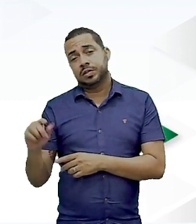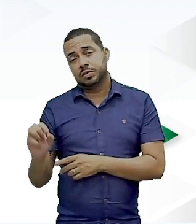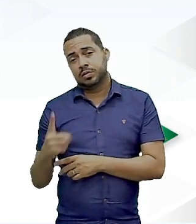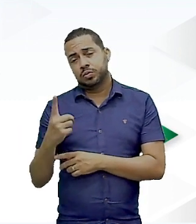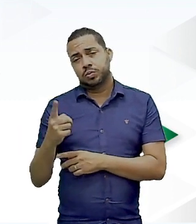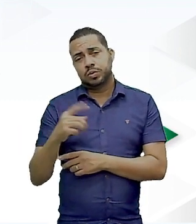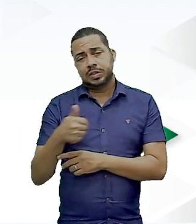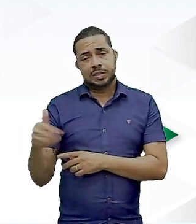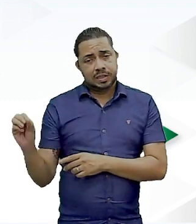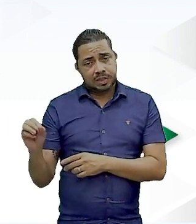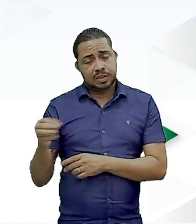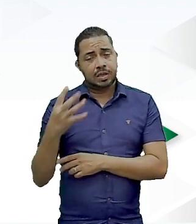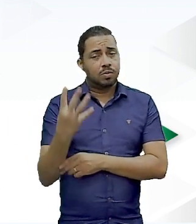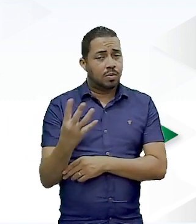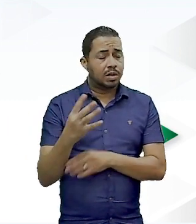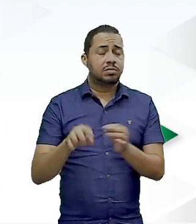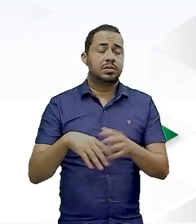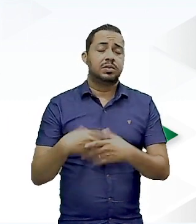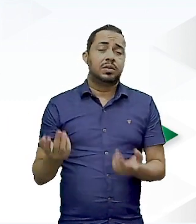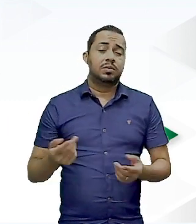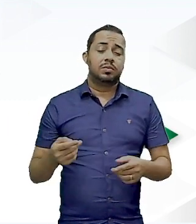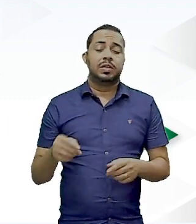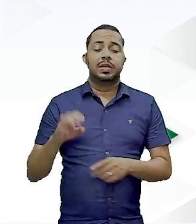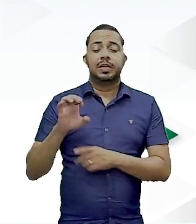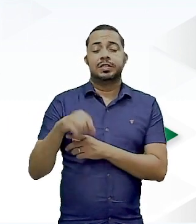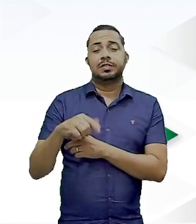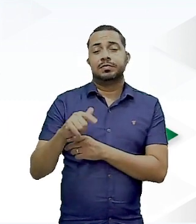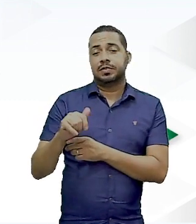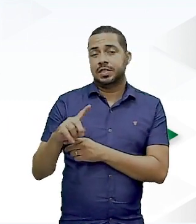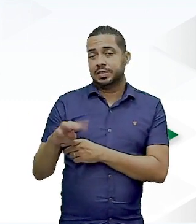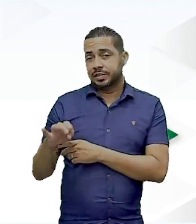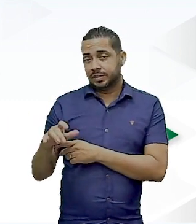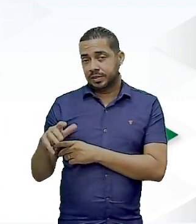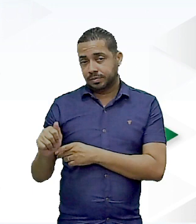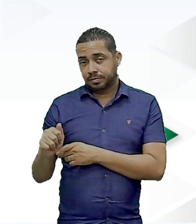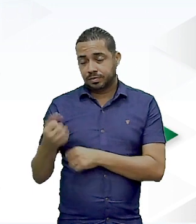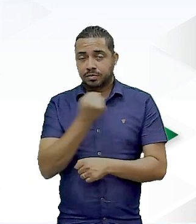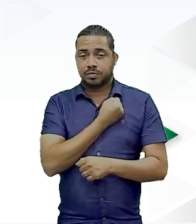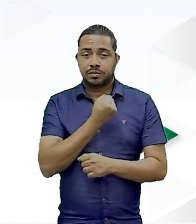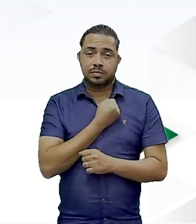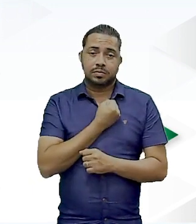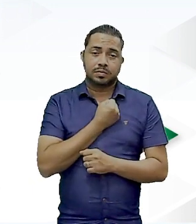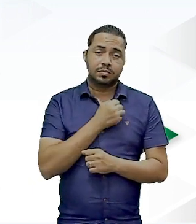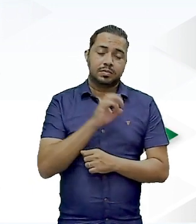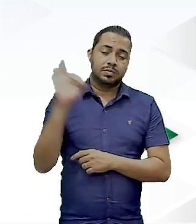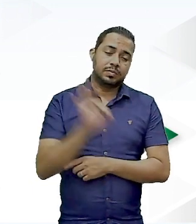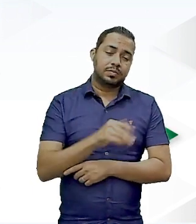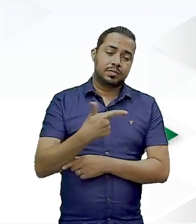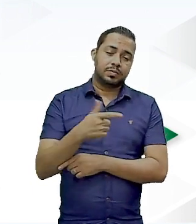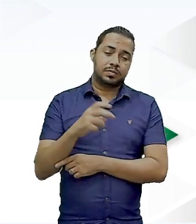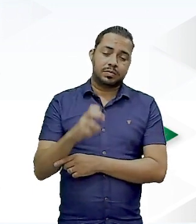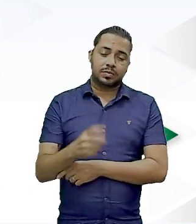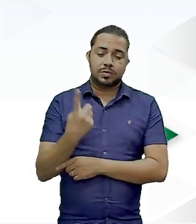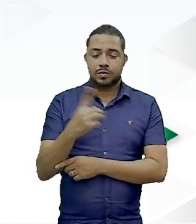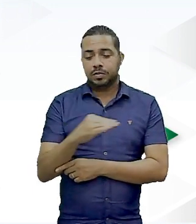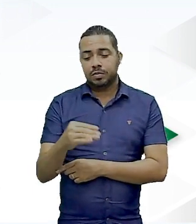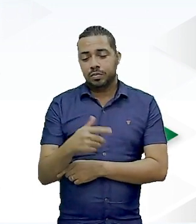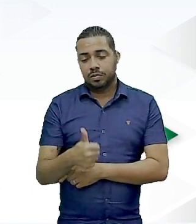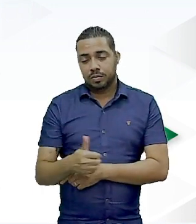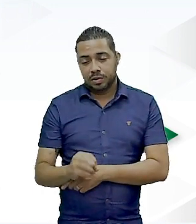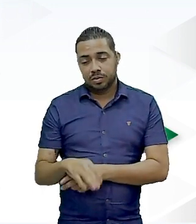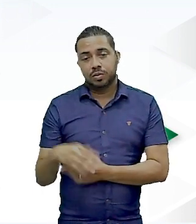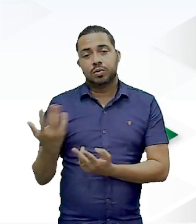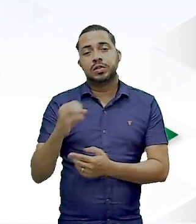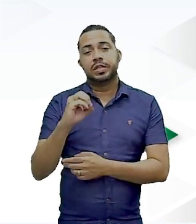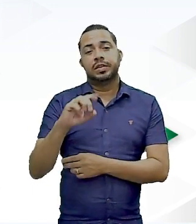dá 4, então a equivalência numérica na porcentagem de 25% é 1 quarto ou